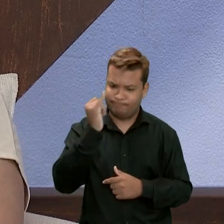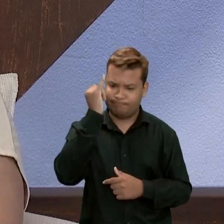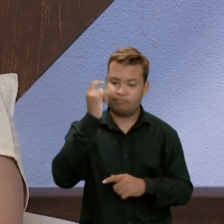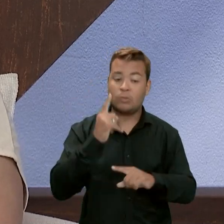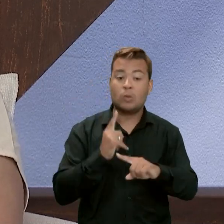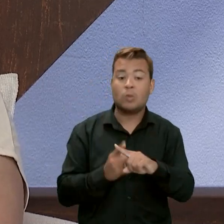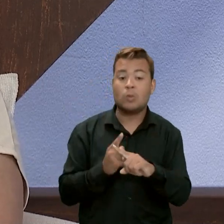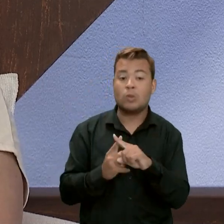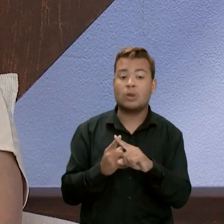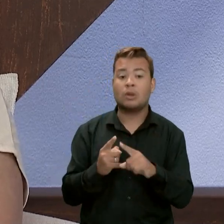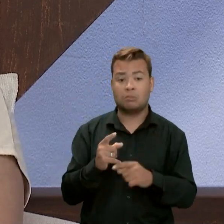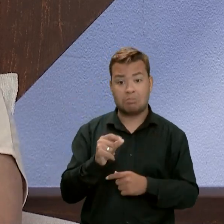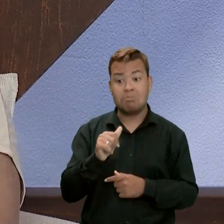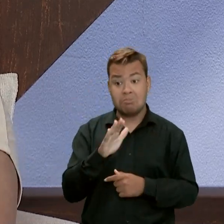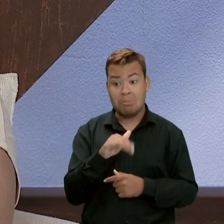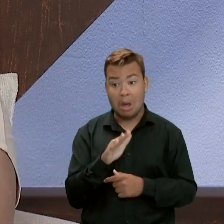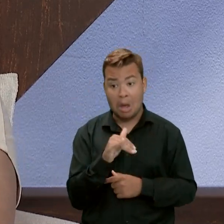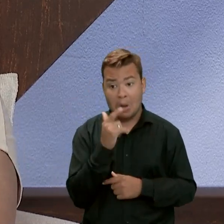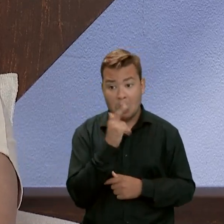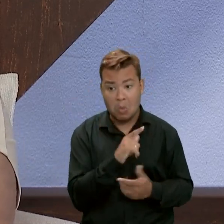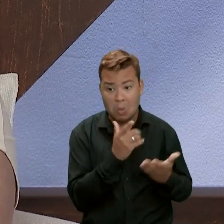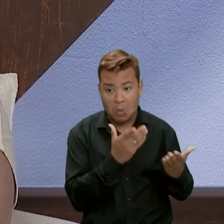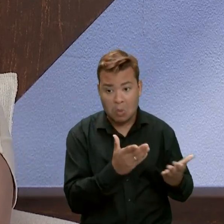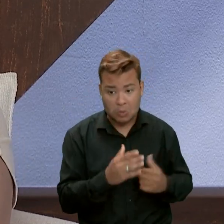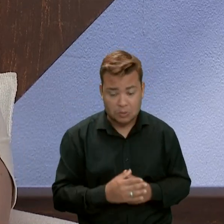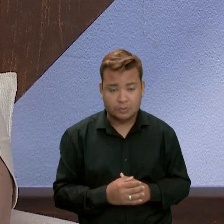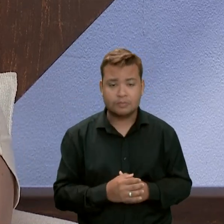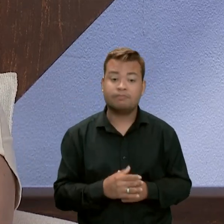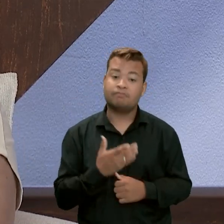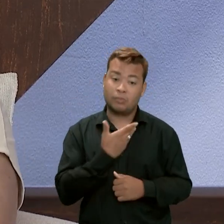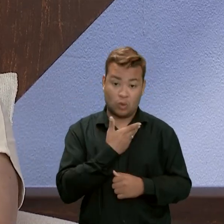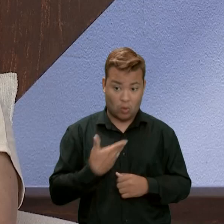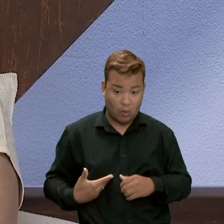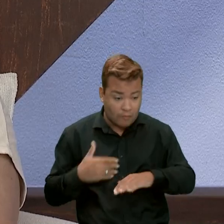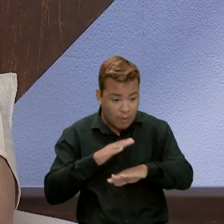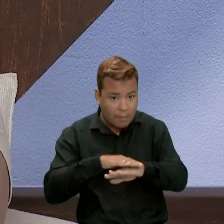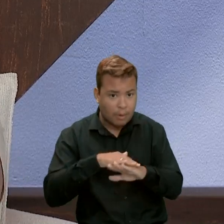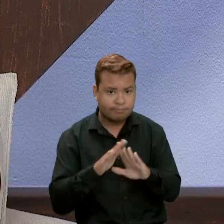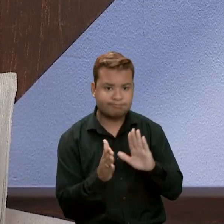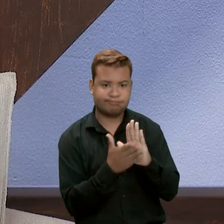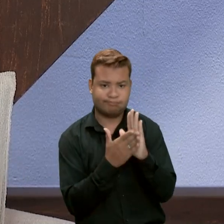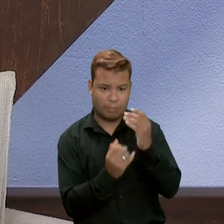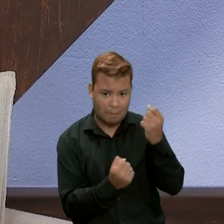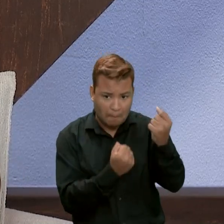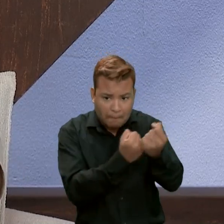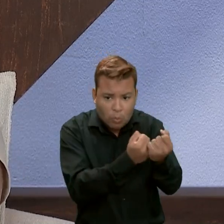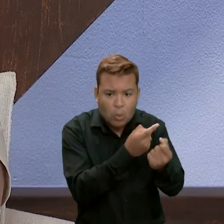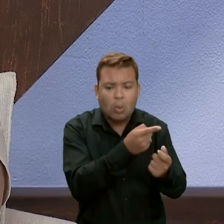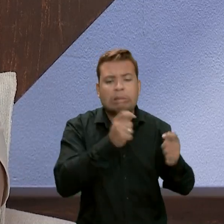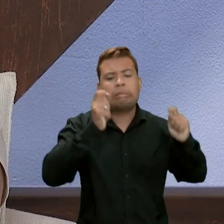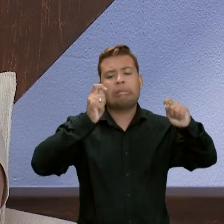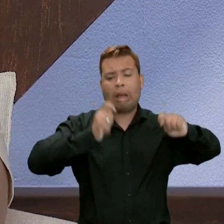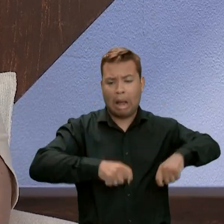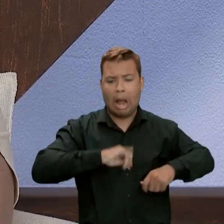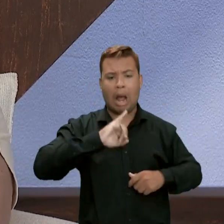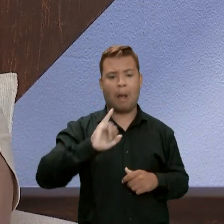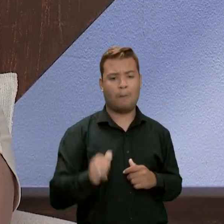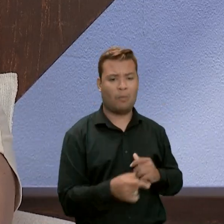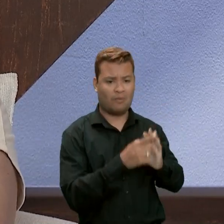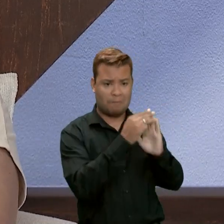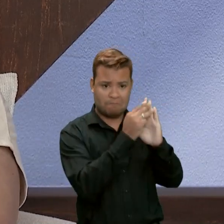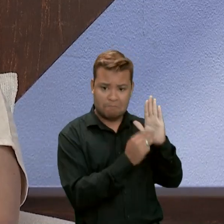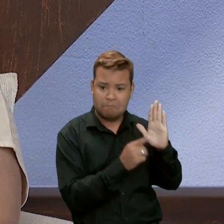baixo custo, então as políticas públicas podem se apropriar, né, dessa